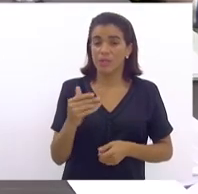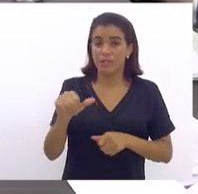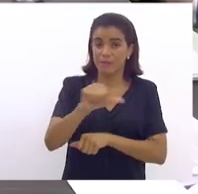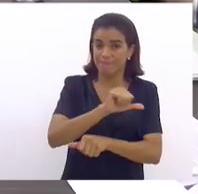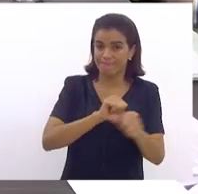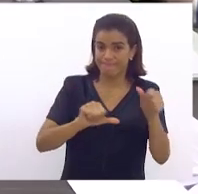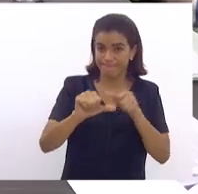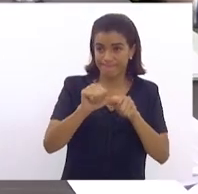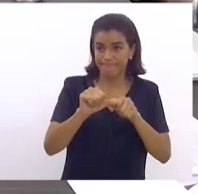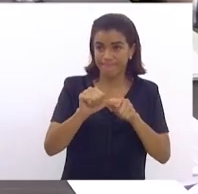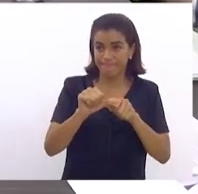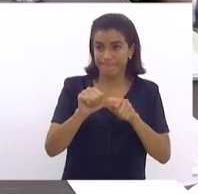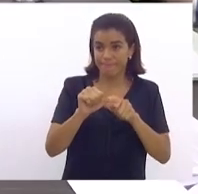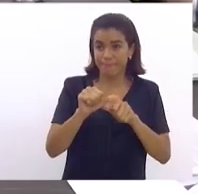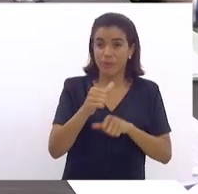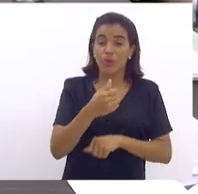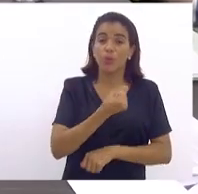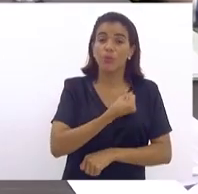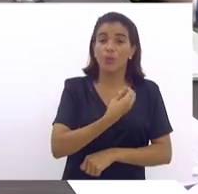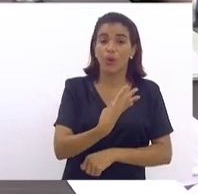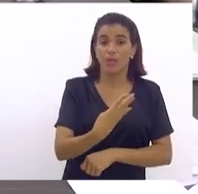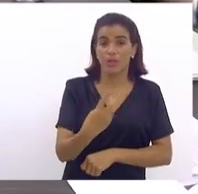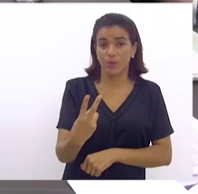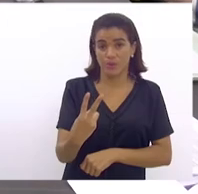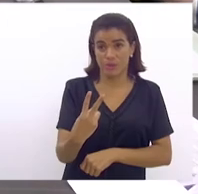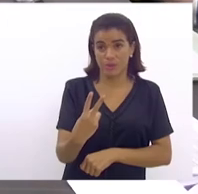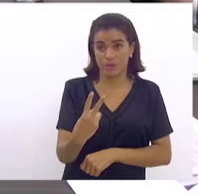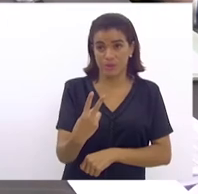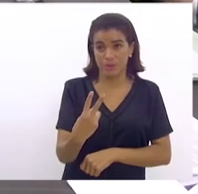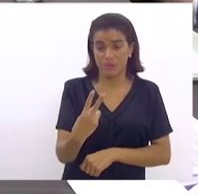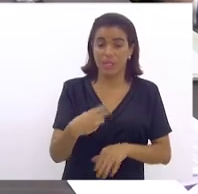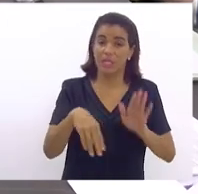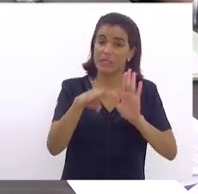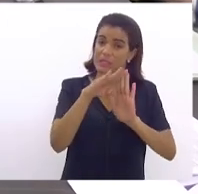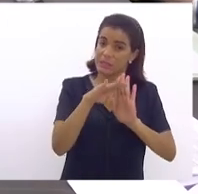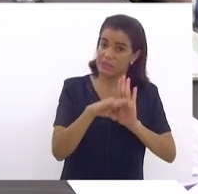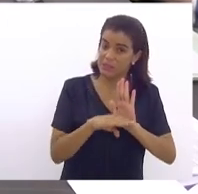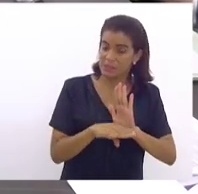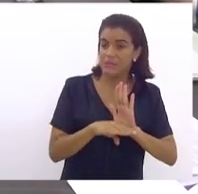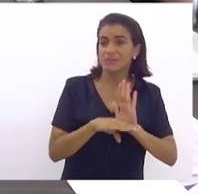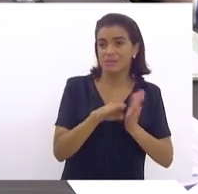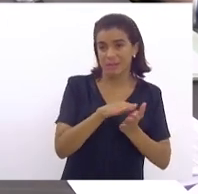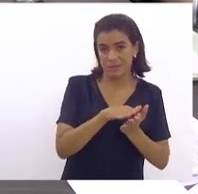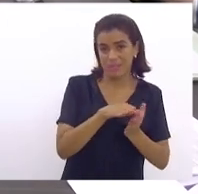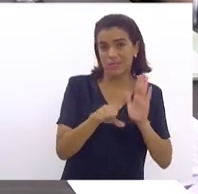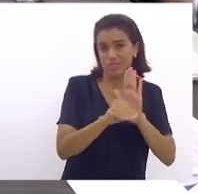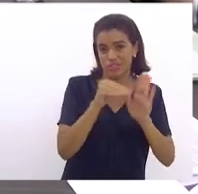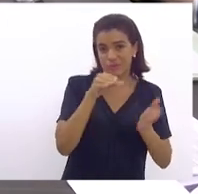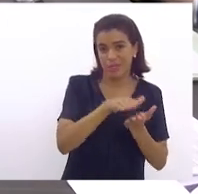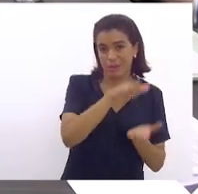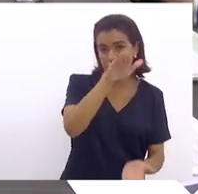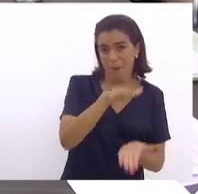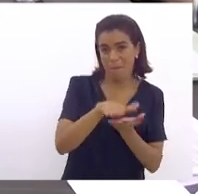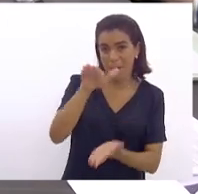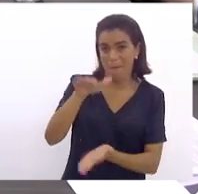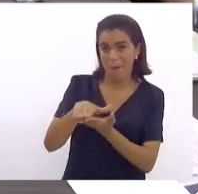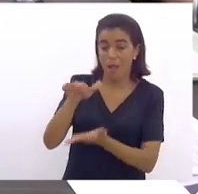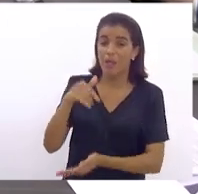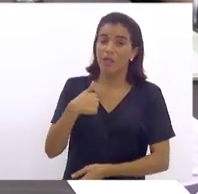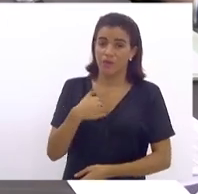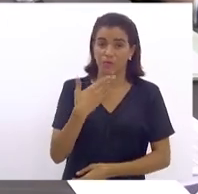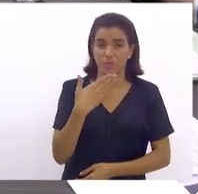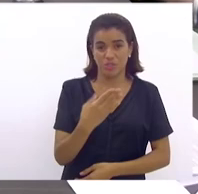Qual é que é? 42. 42 está na lista das emendas. Eu vou pedir também, presidente,